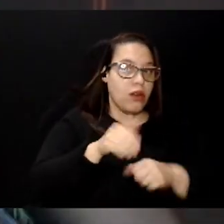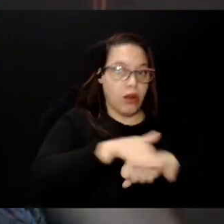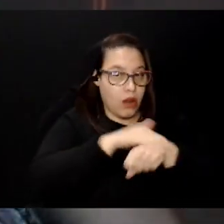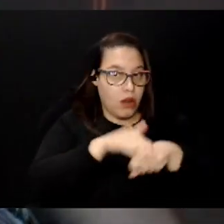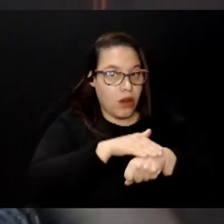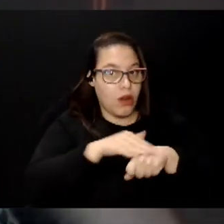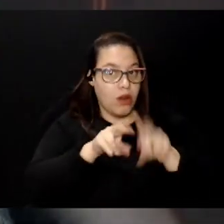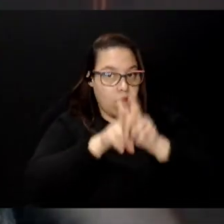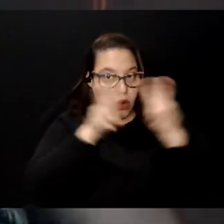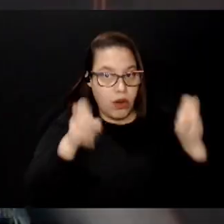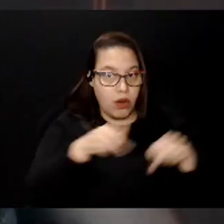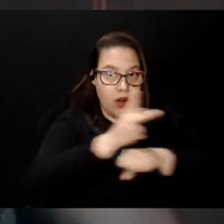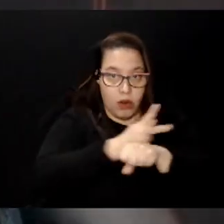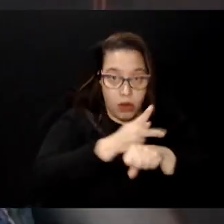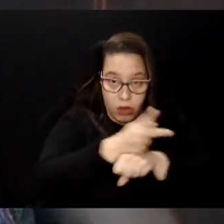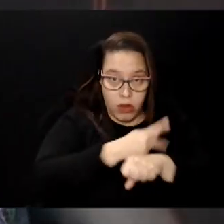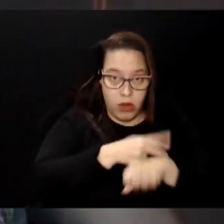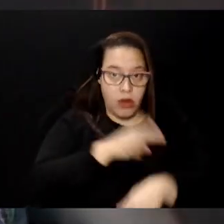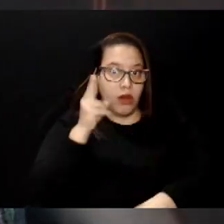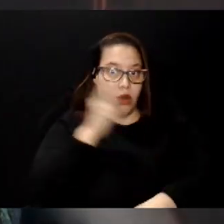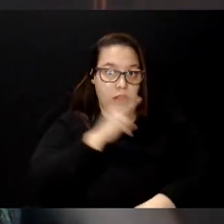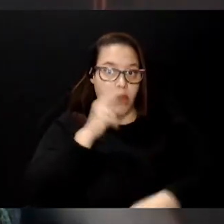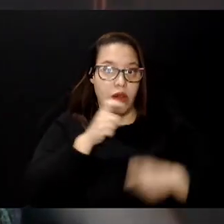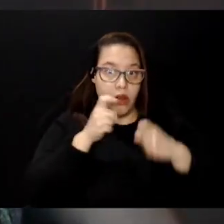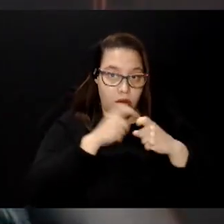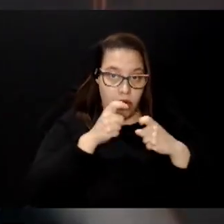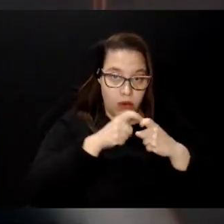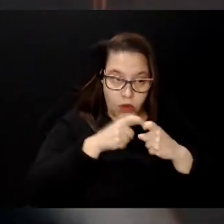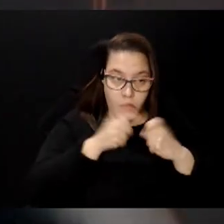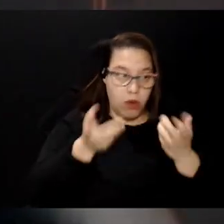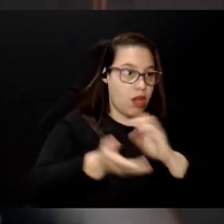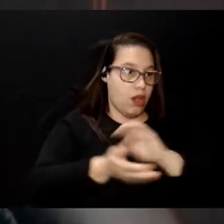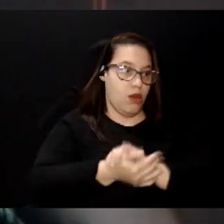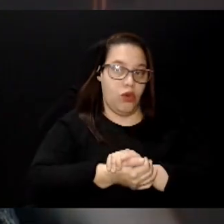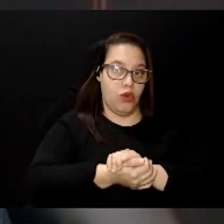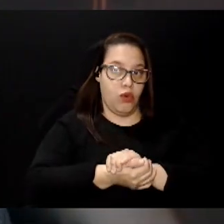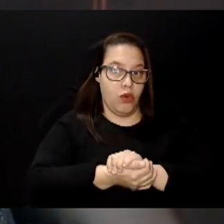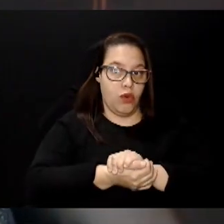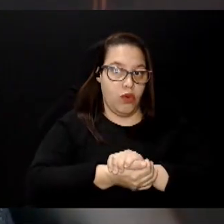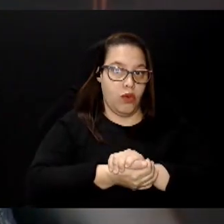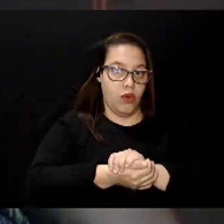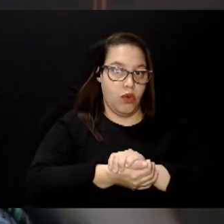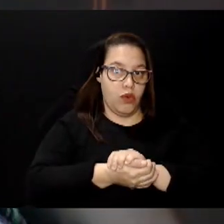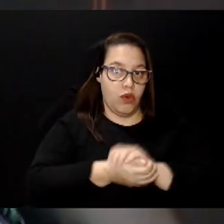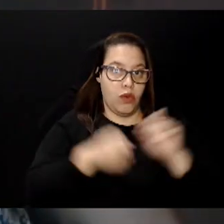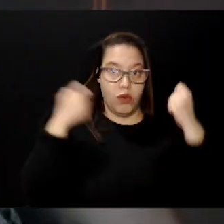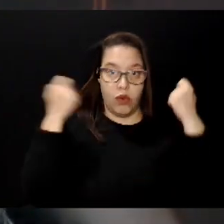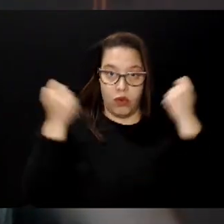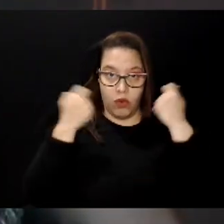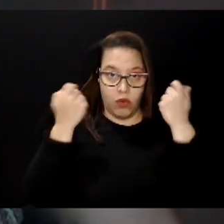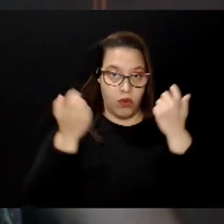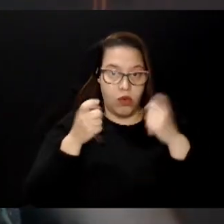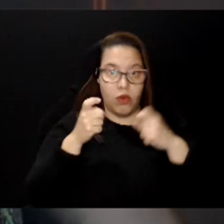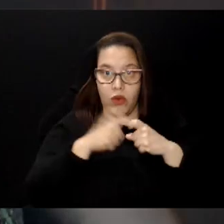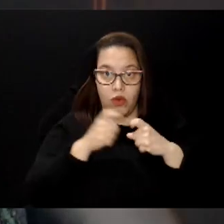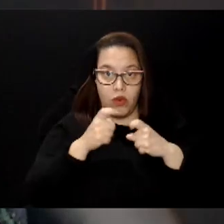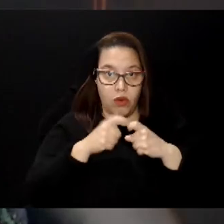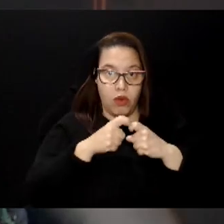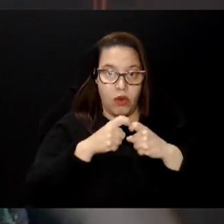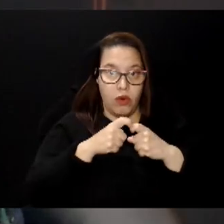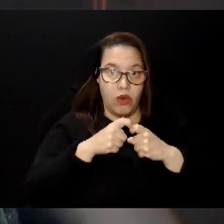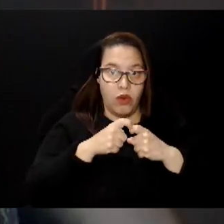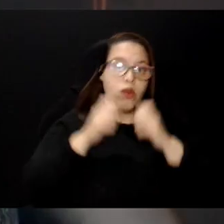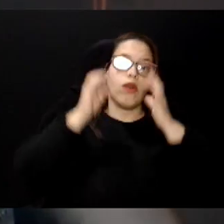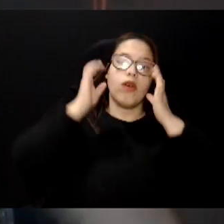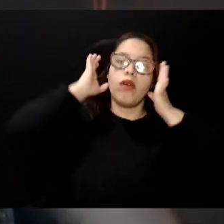procure emergencialmente o SAMU, o médico, quem que seja.